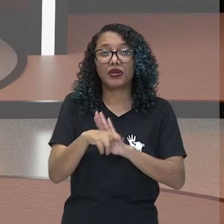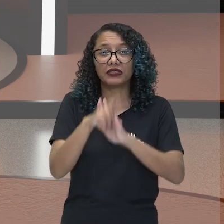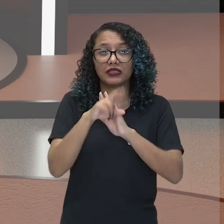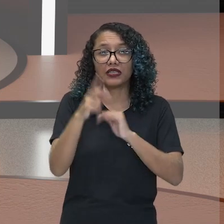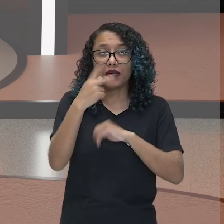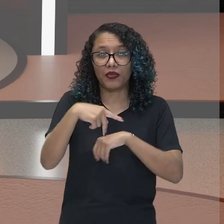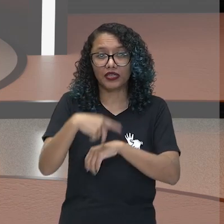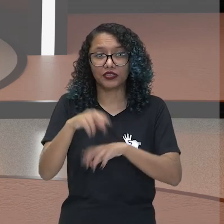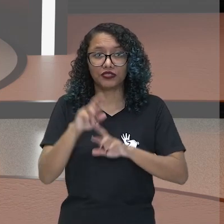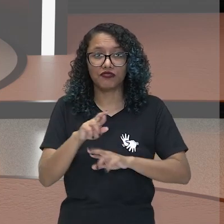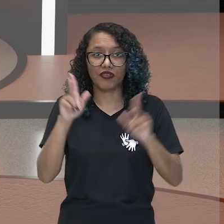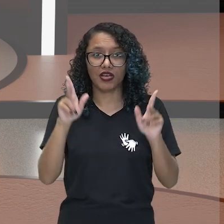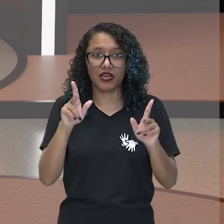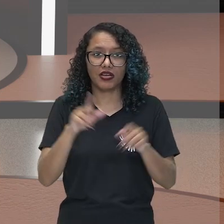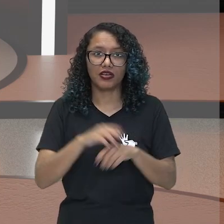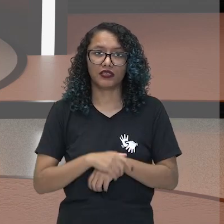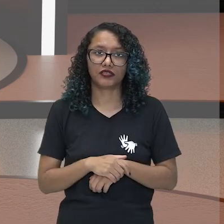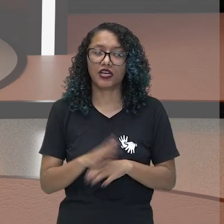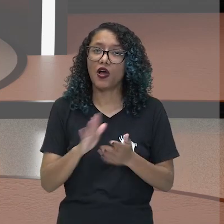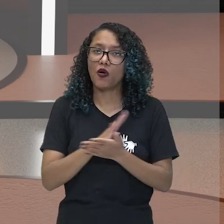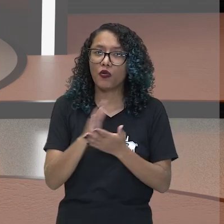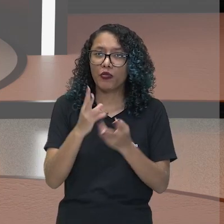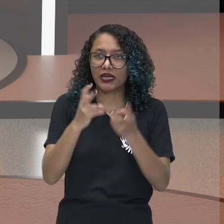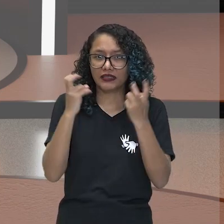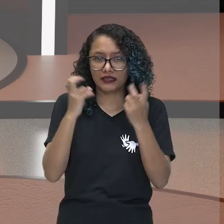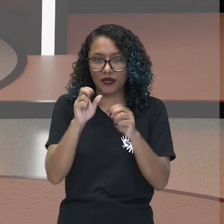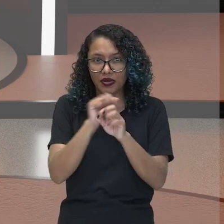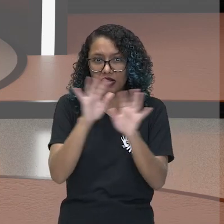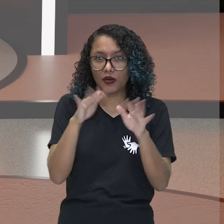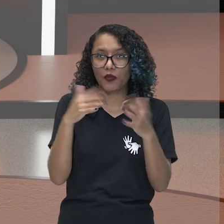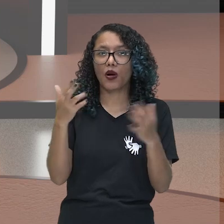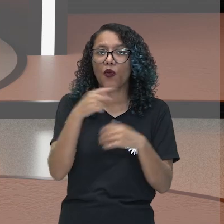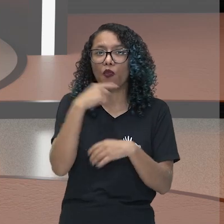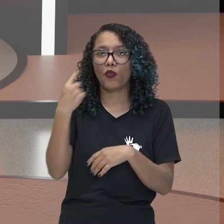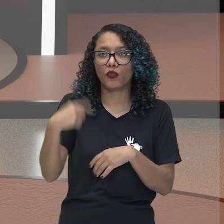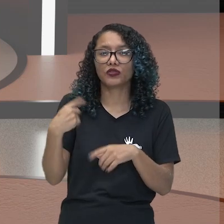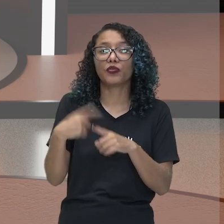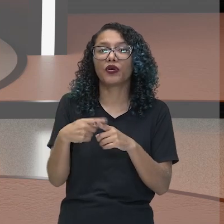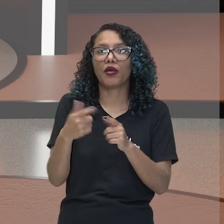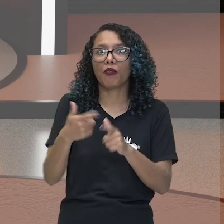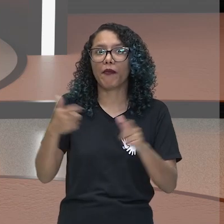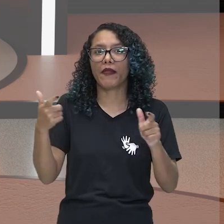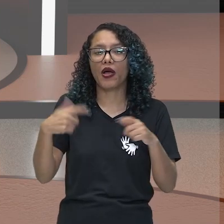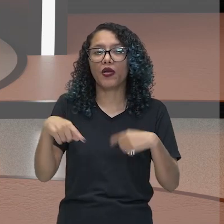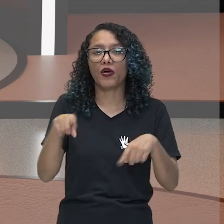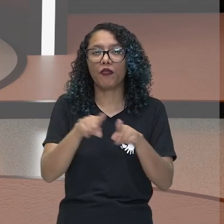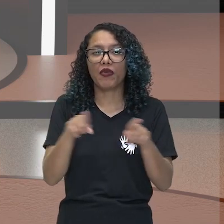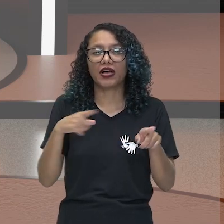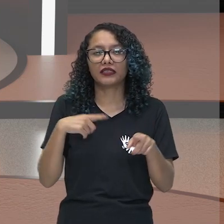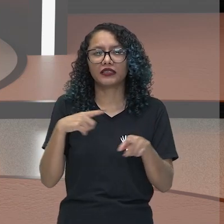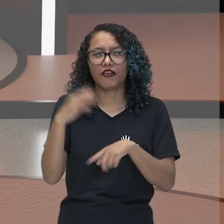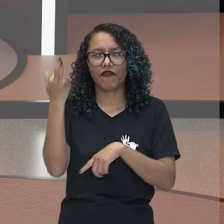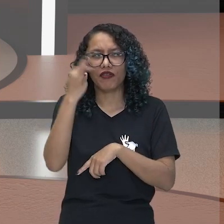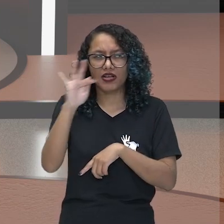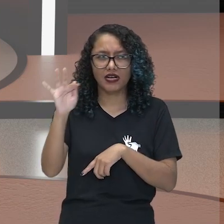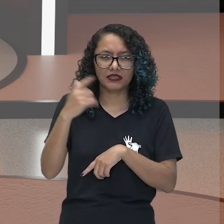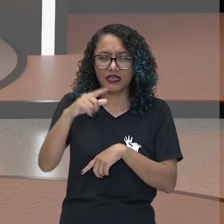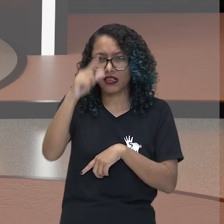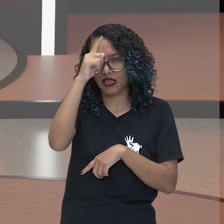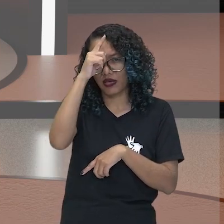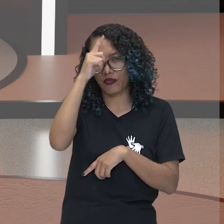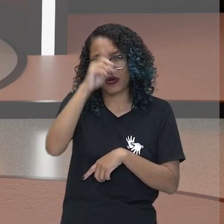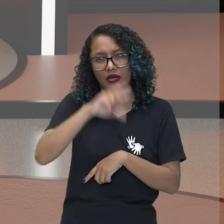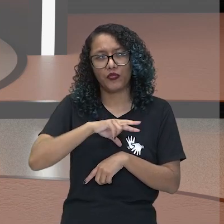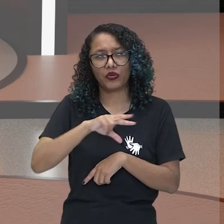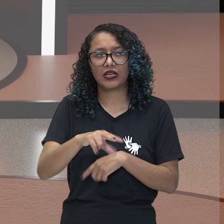que a maioria consegue enxergar logo de destaque a Rússia por ser o maior, mas a gente vai ter França, Alemanha,